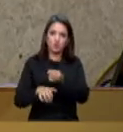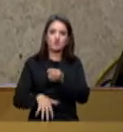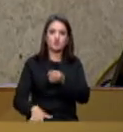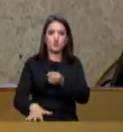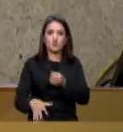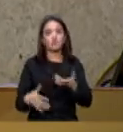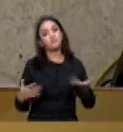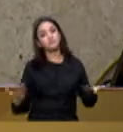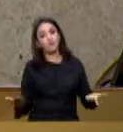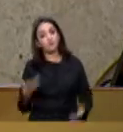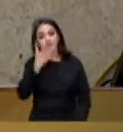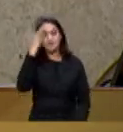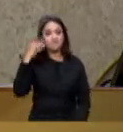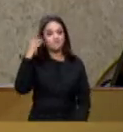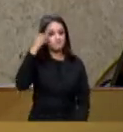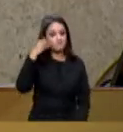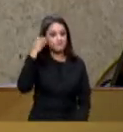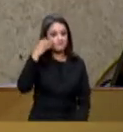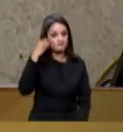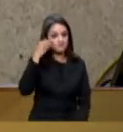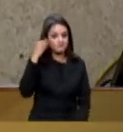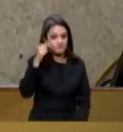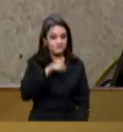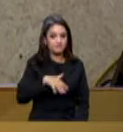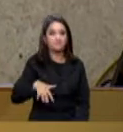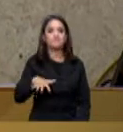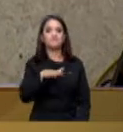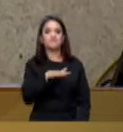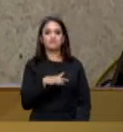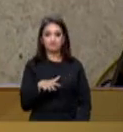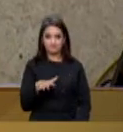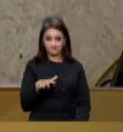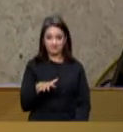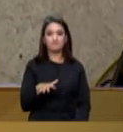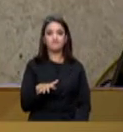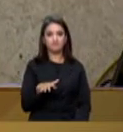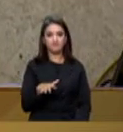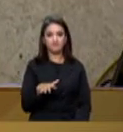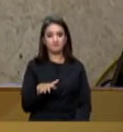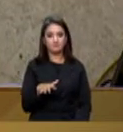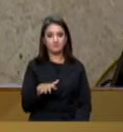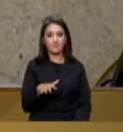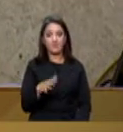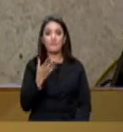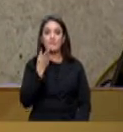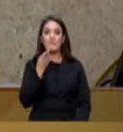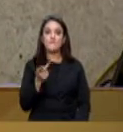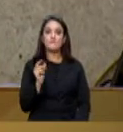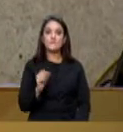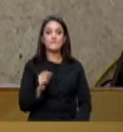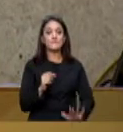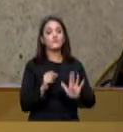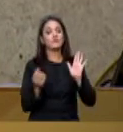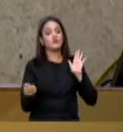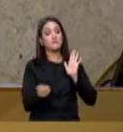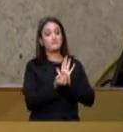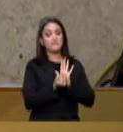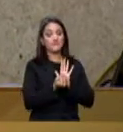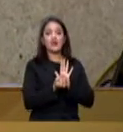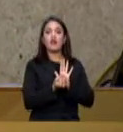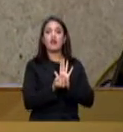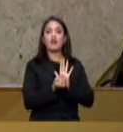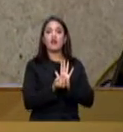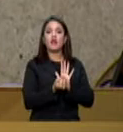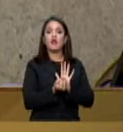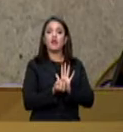os expertos na área de saneamento, não jurídicos, os expertos, esse marco legal vai contribuir para